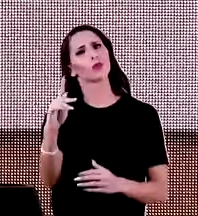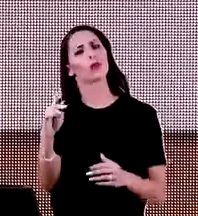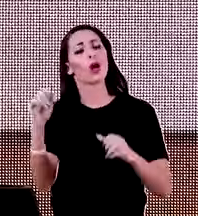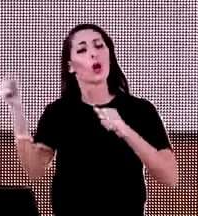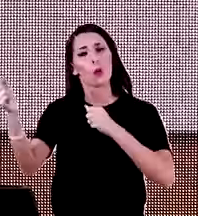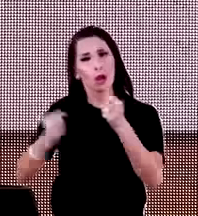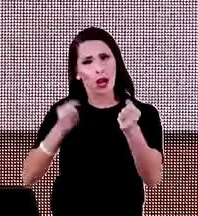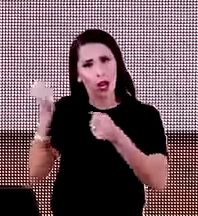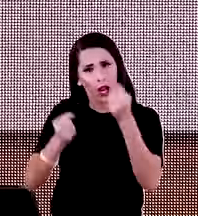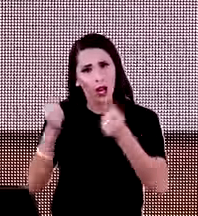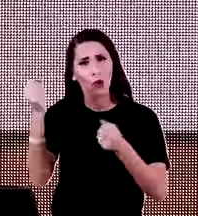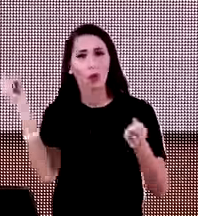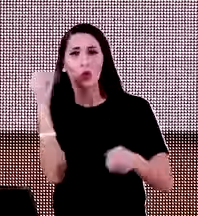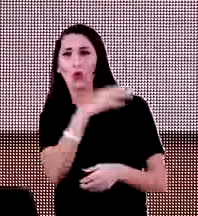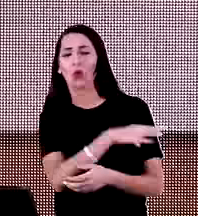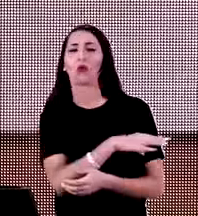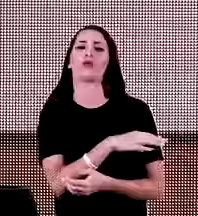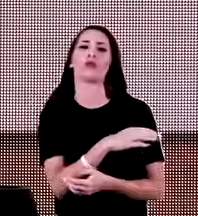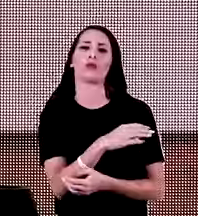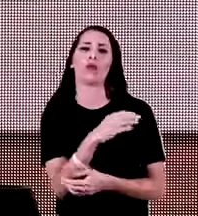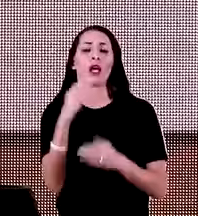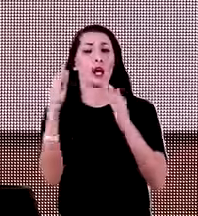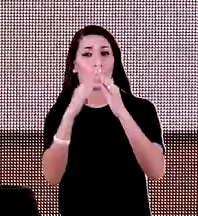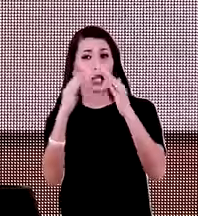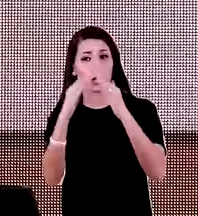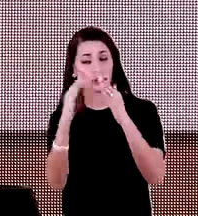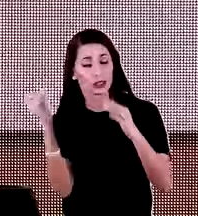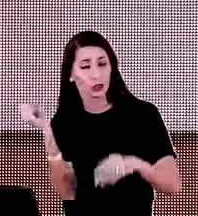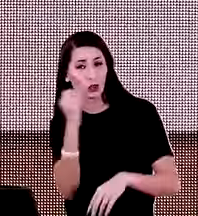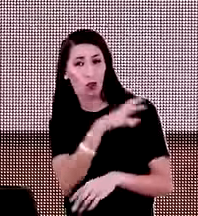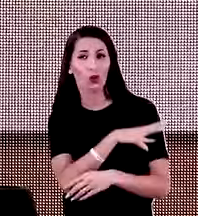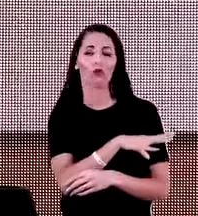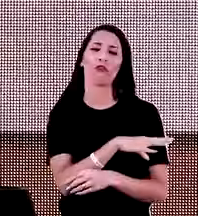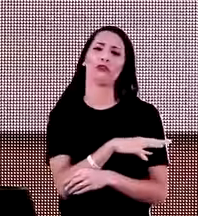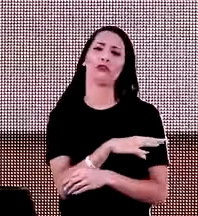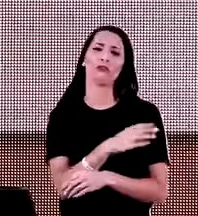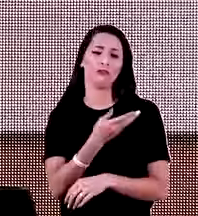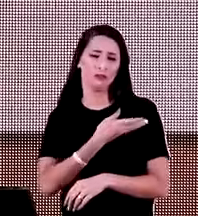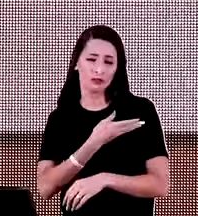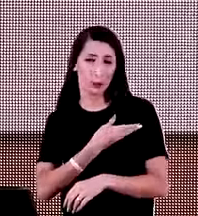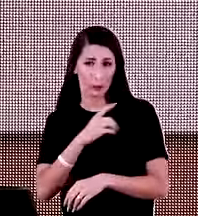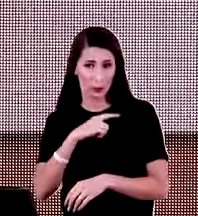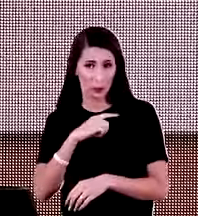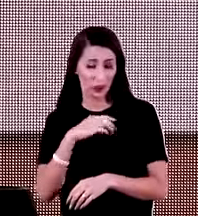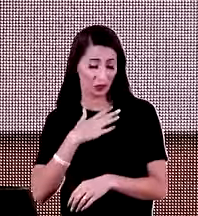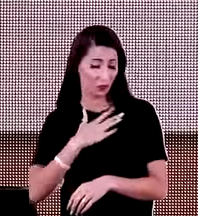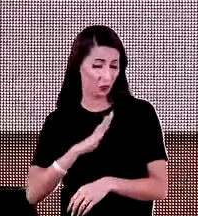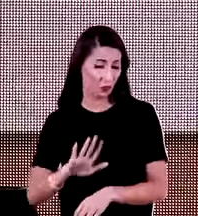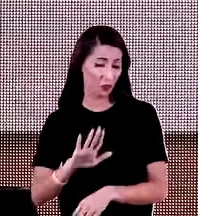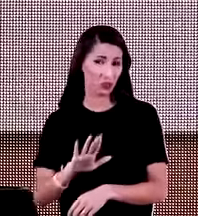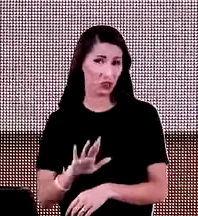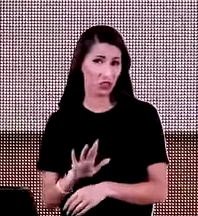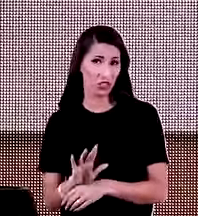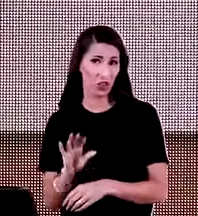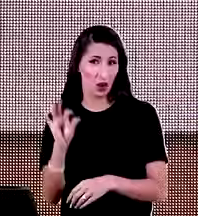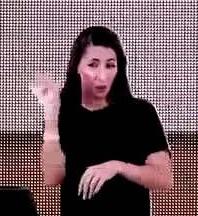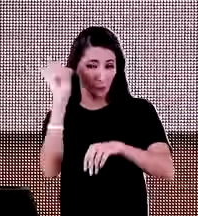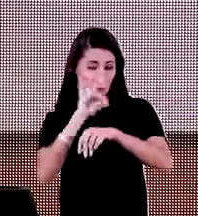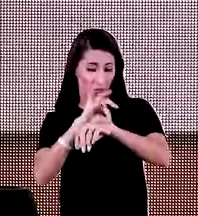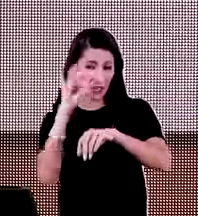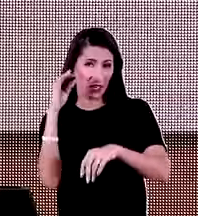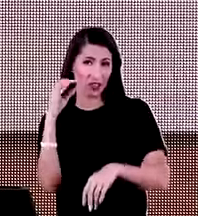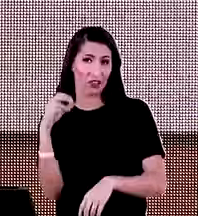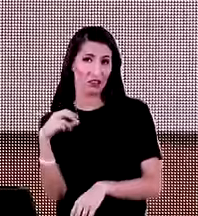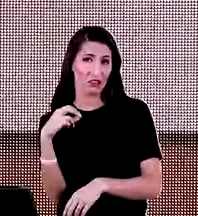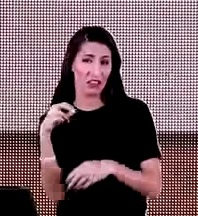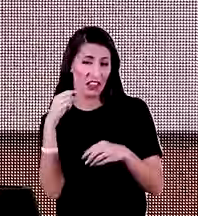amigo que não gosta não. A primeira coisa que faz é ser picado pela muriçoca da inveja. É ou não é, minha gente? É